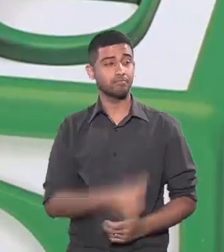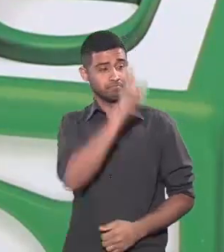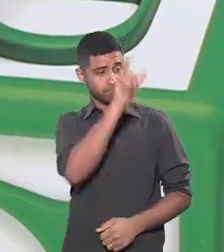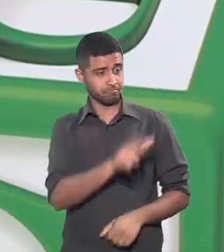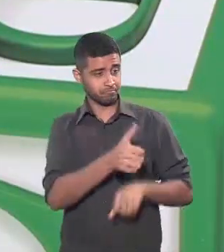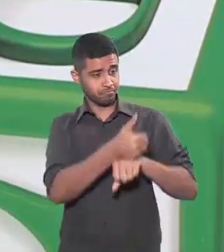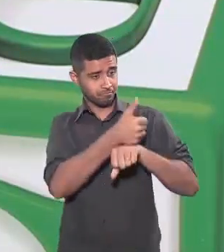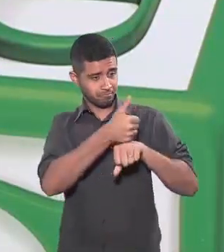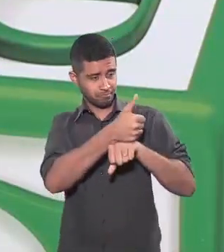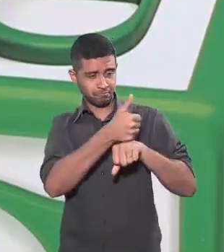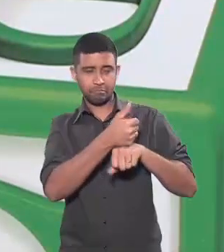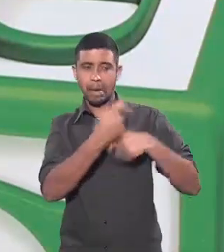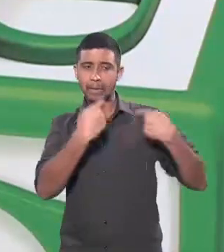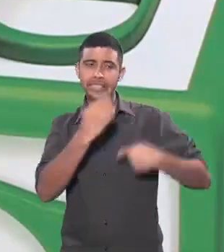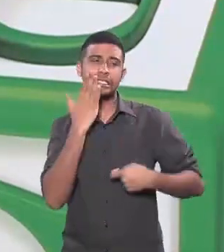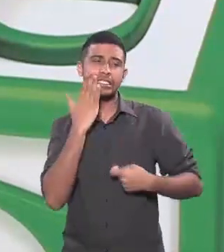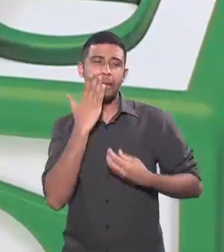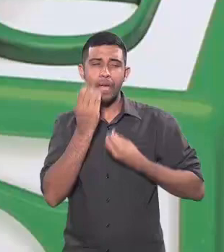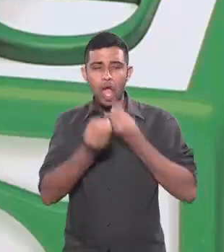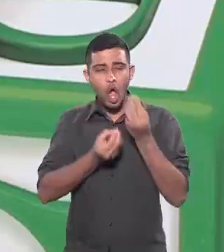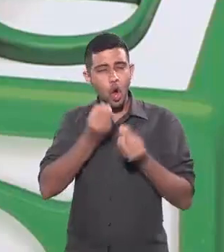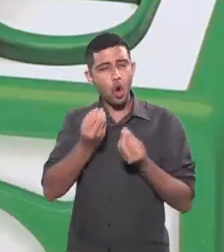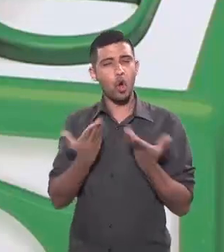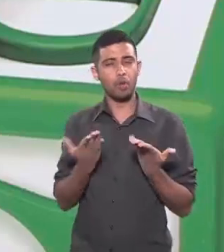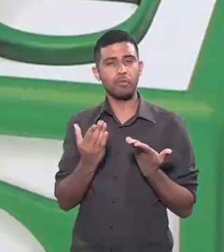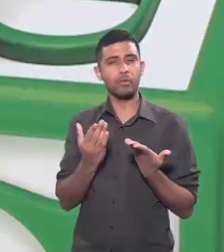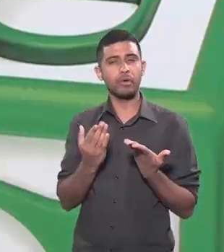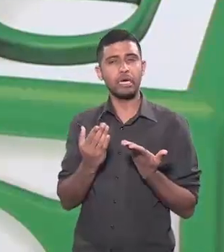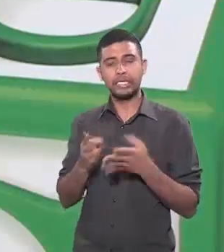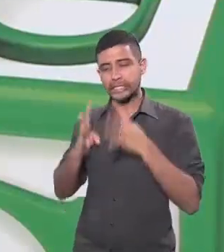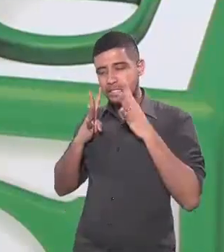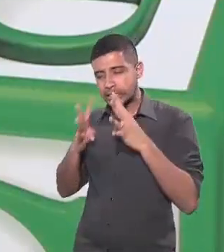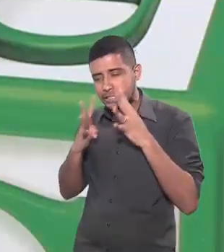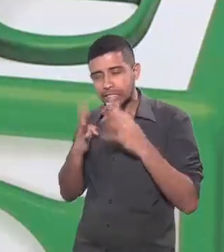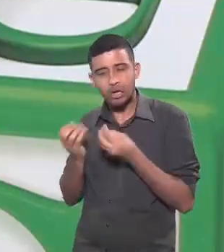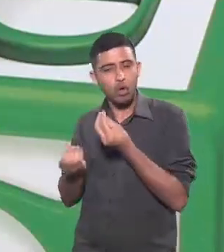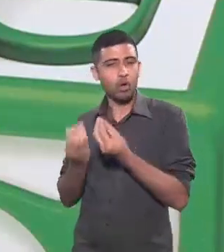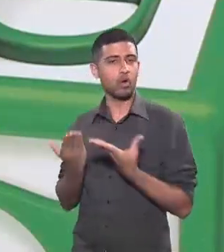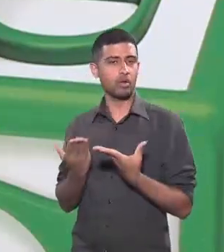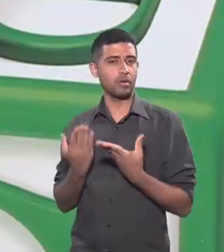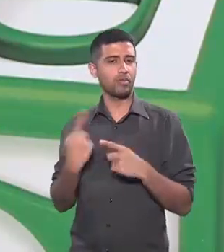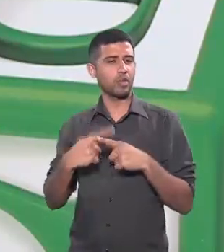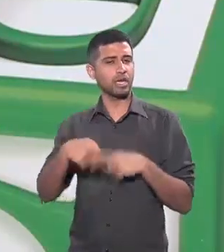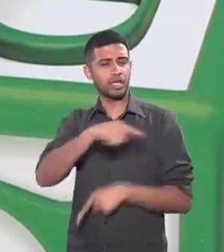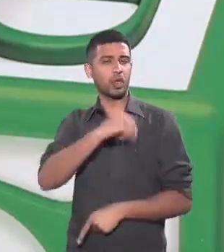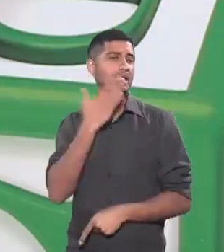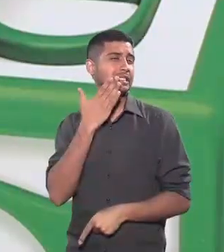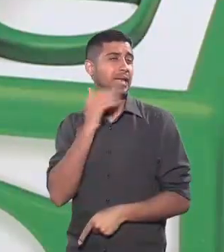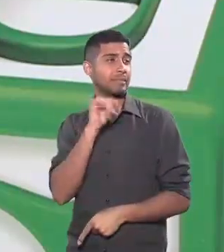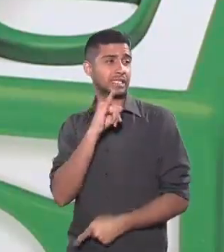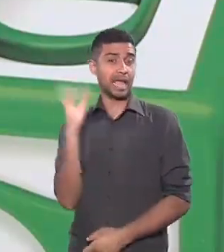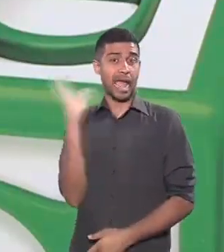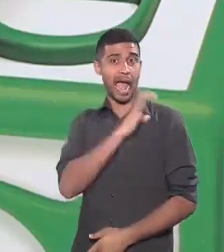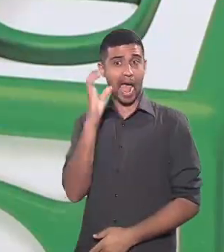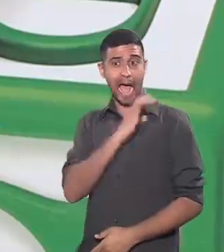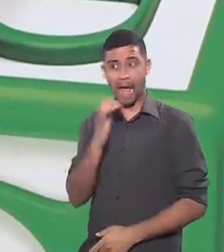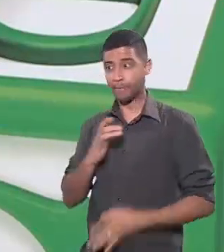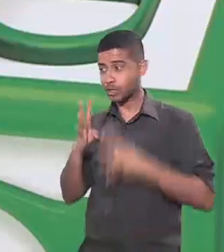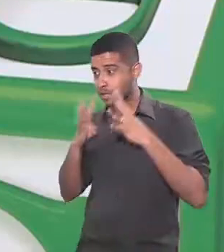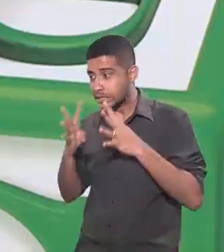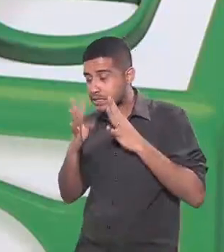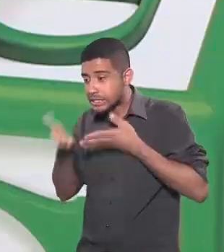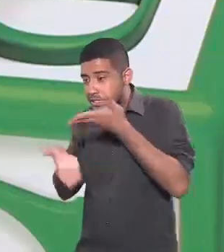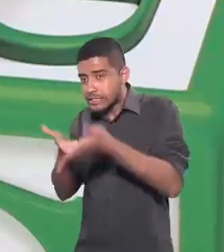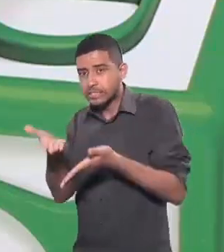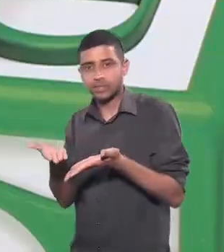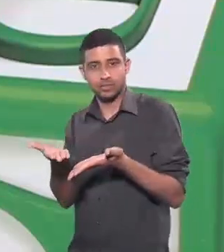o profissional deveria saber como lidar, como fazer esse primeiro atendimento, porque a gente sabe que quanto mais rápido for esse primeiro